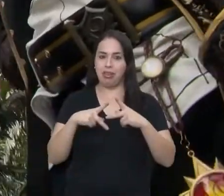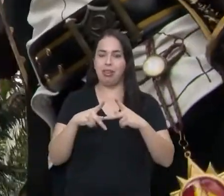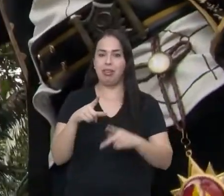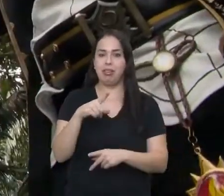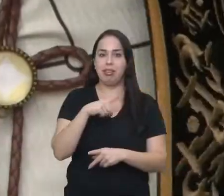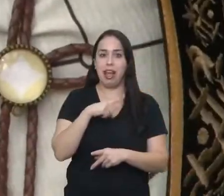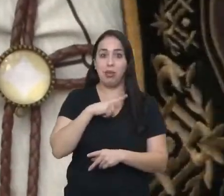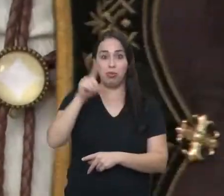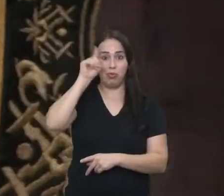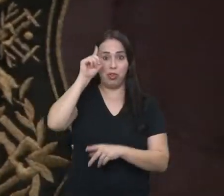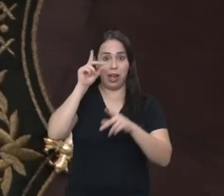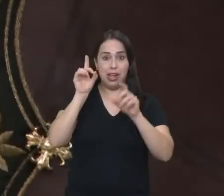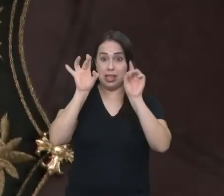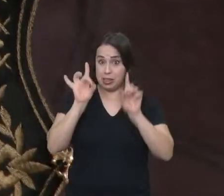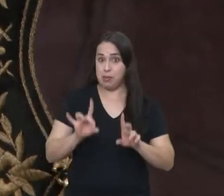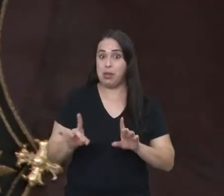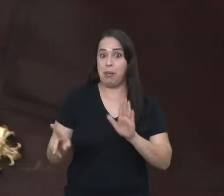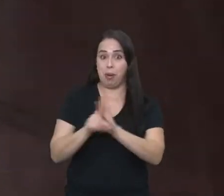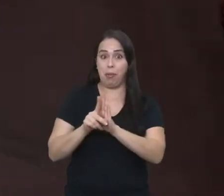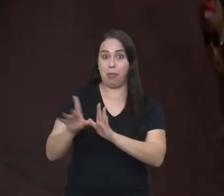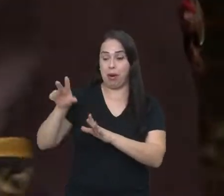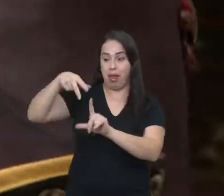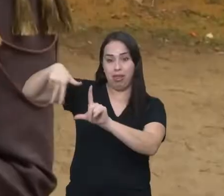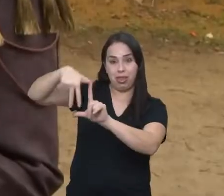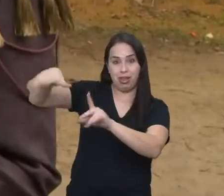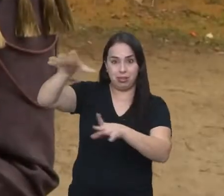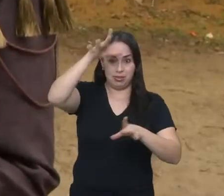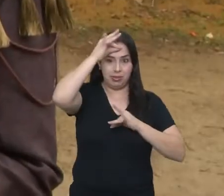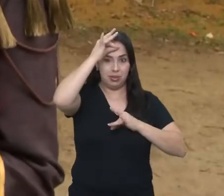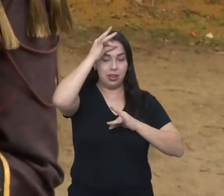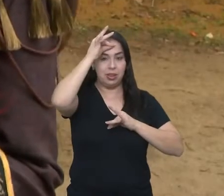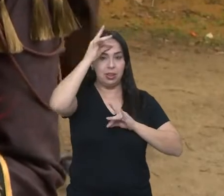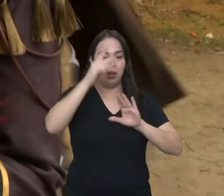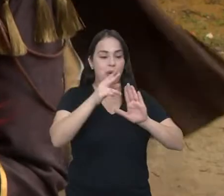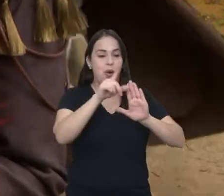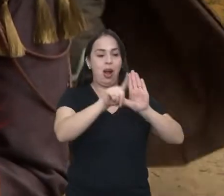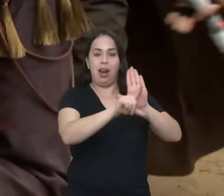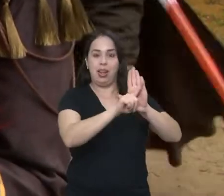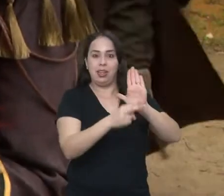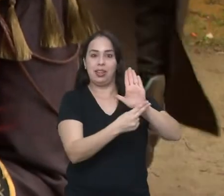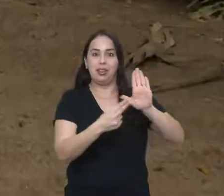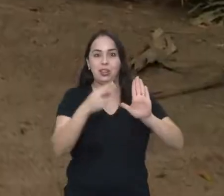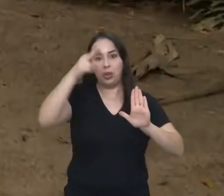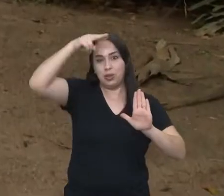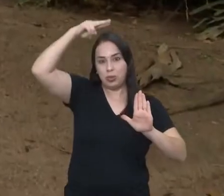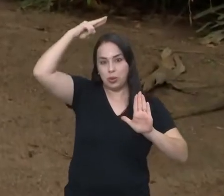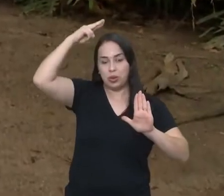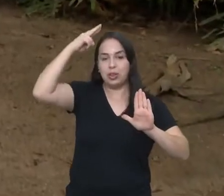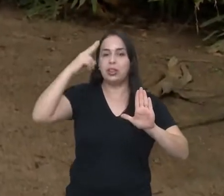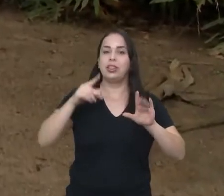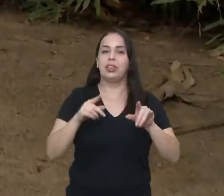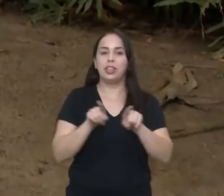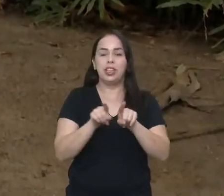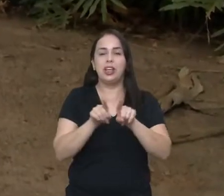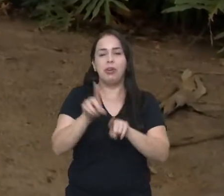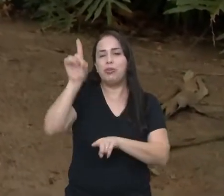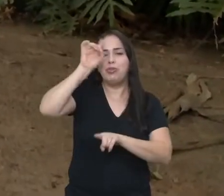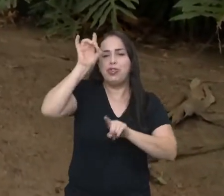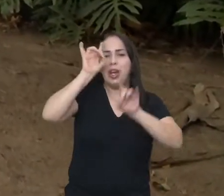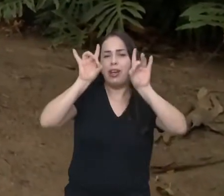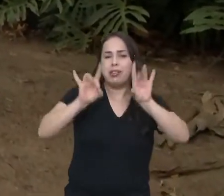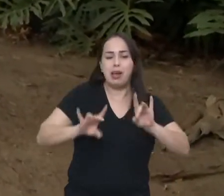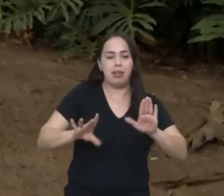José dos Campos existe o Dia Municipal do Cosplay? Pois a lei de autoria do vereador Robertinho da Padaria, que institui